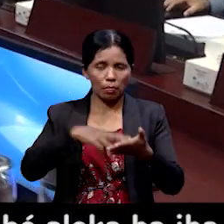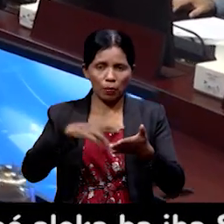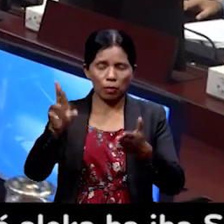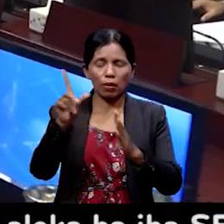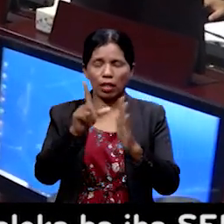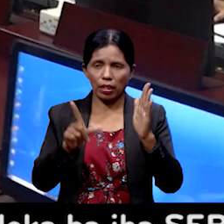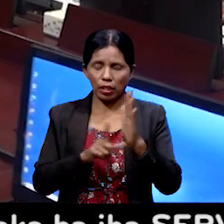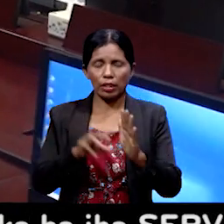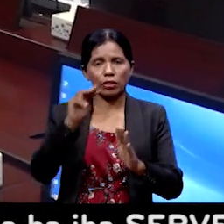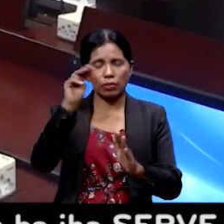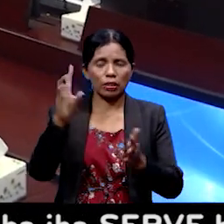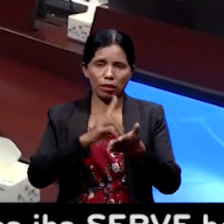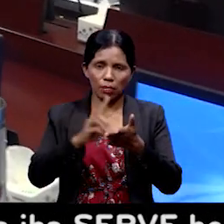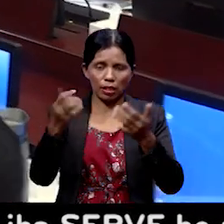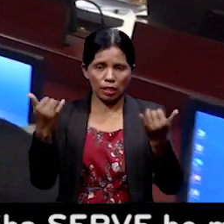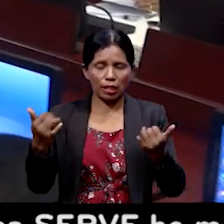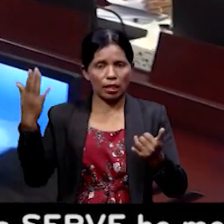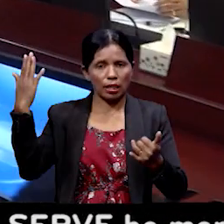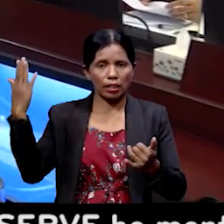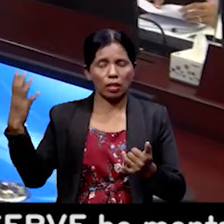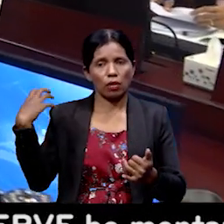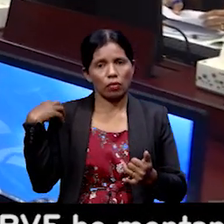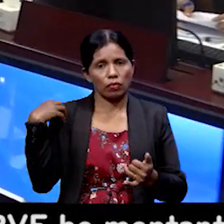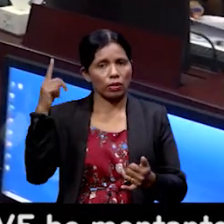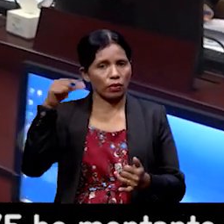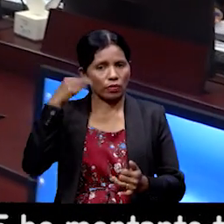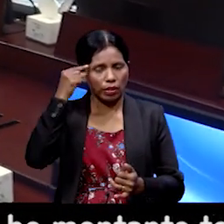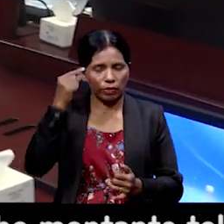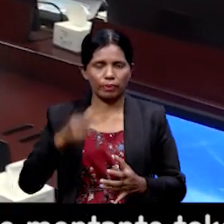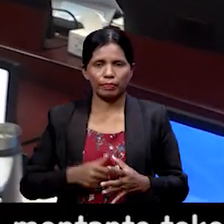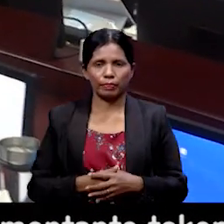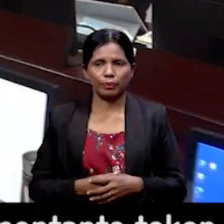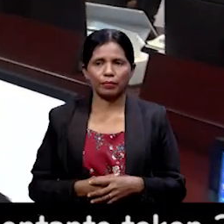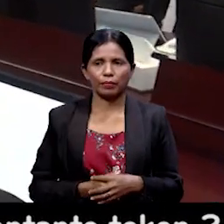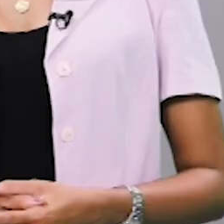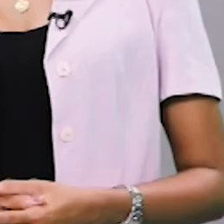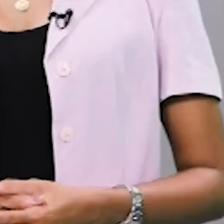semana e a Palácio Governo. Na Palança Ver, Jacinto Fuca, ZMN.